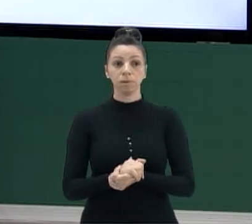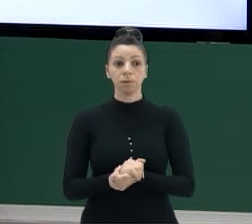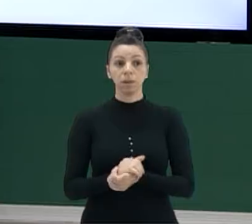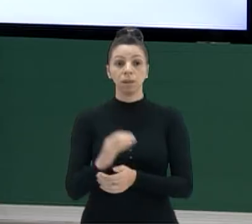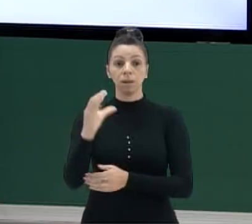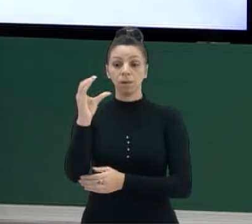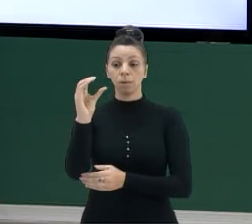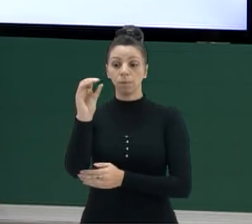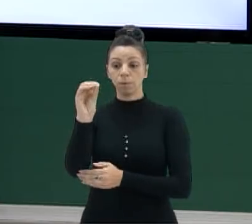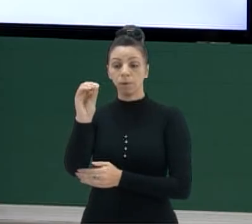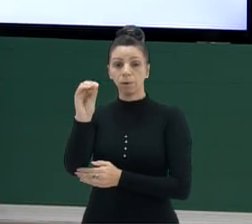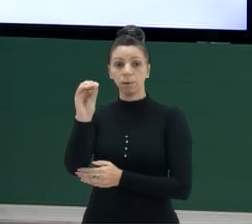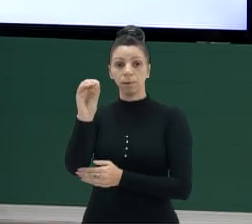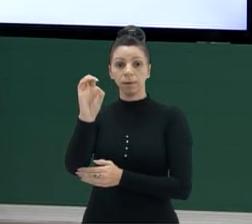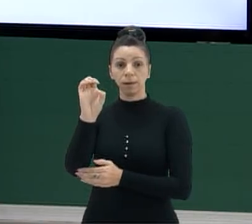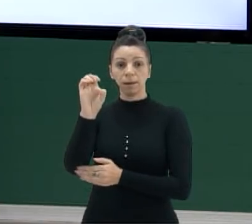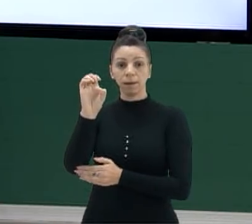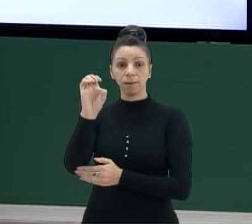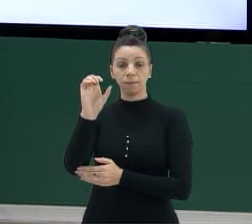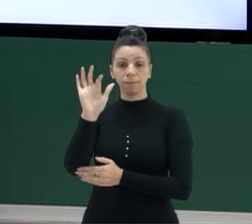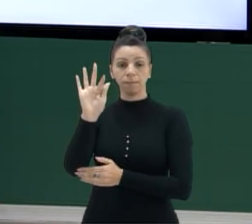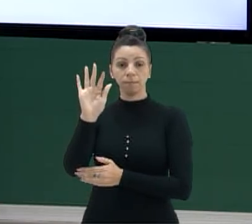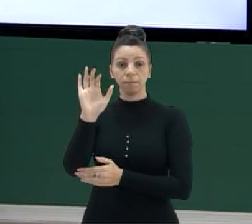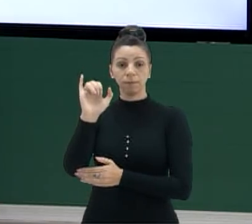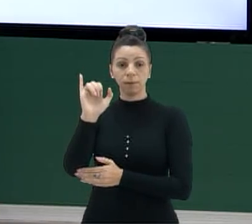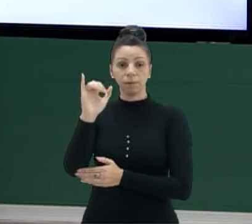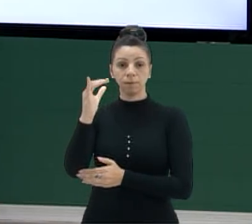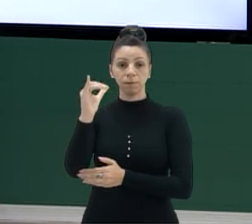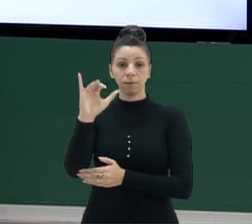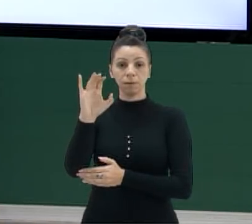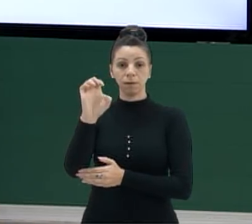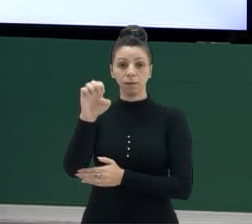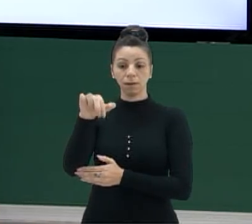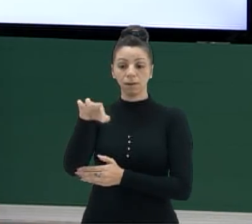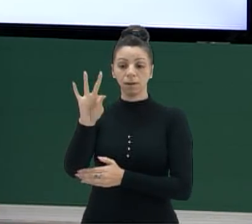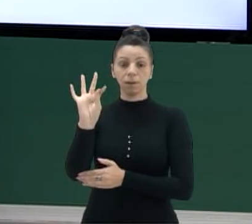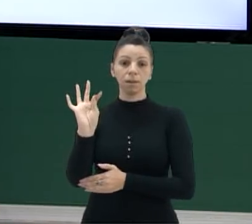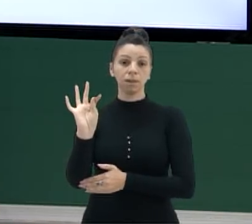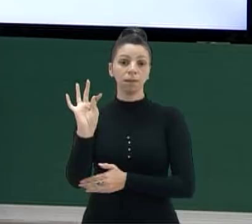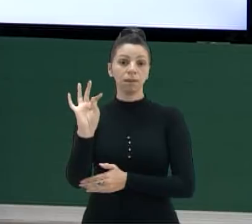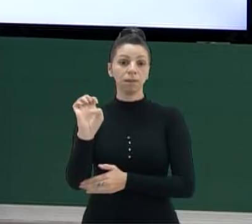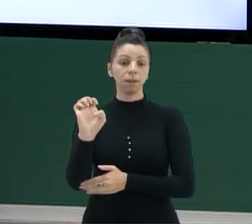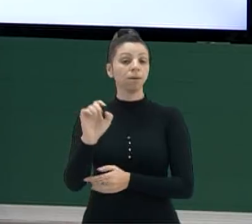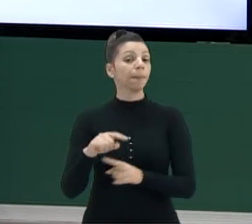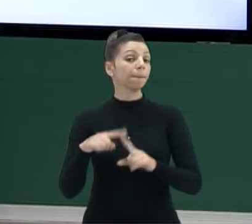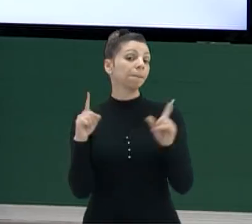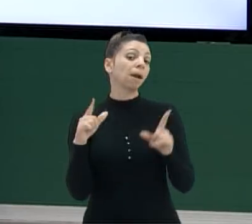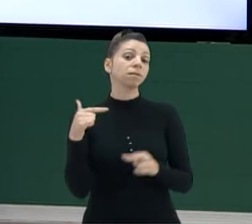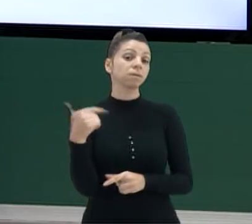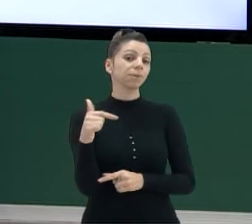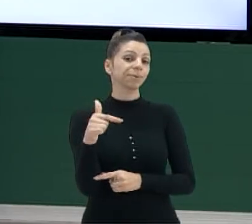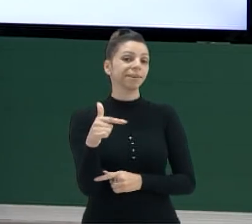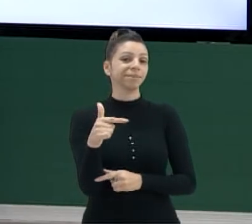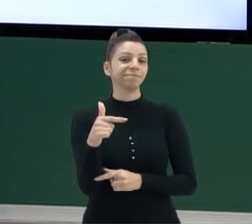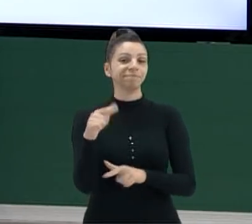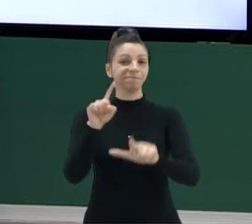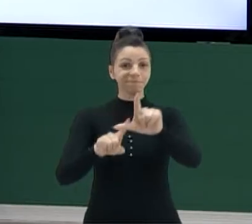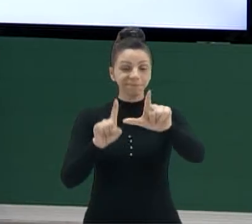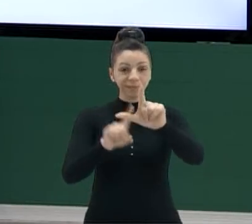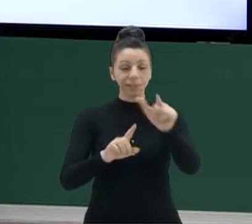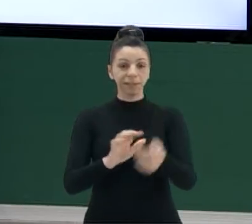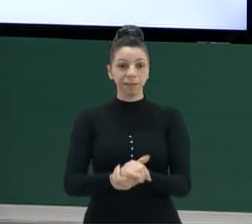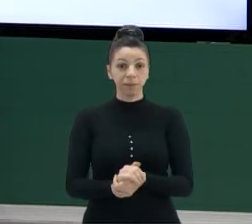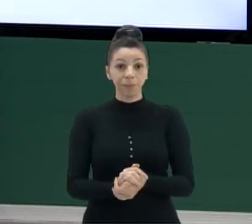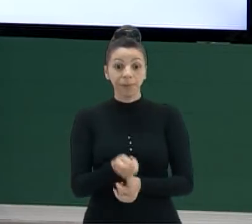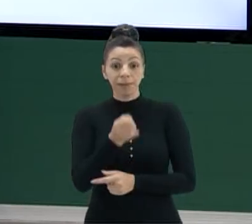não tem parte literal. Então, são especificidades, são exemplos que nós temos que prestar